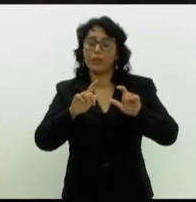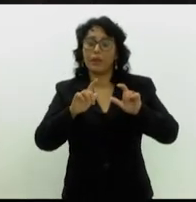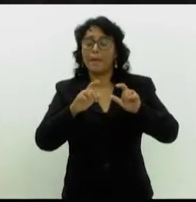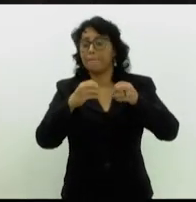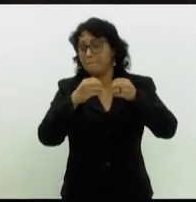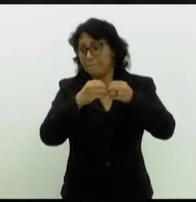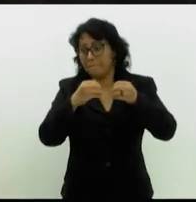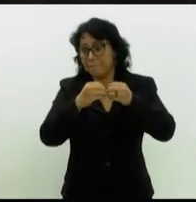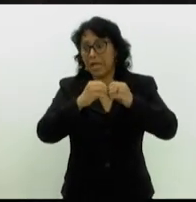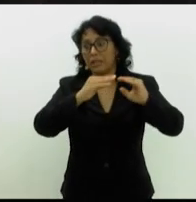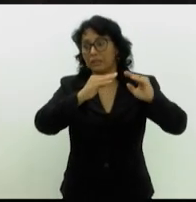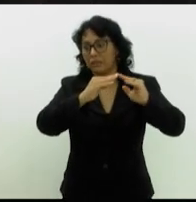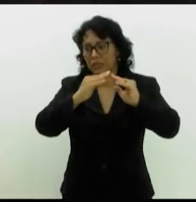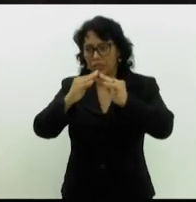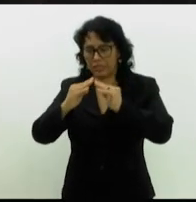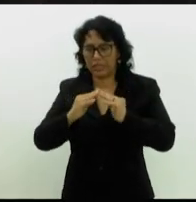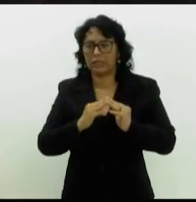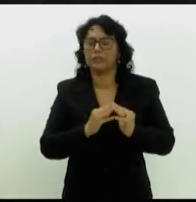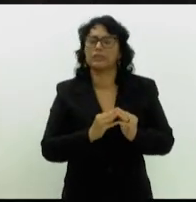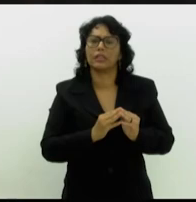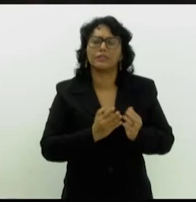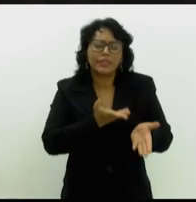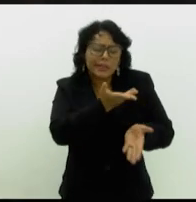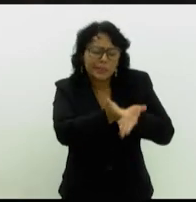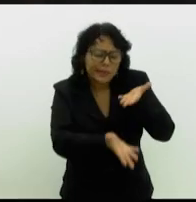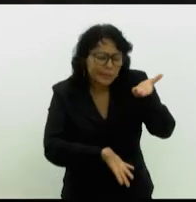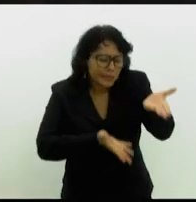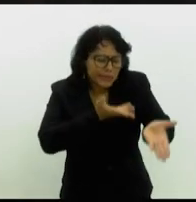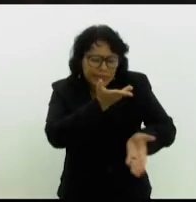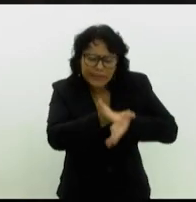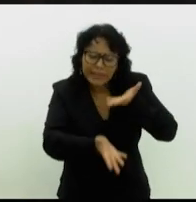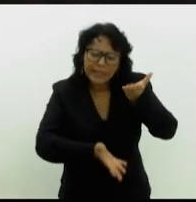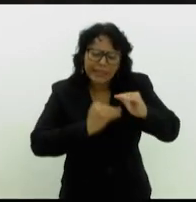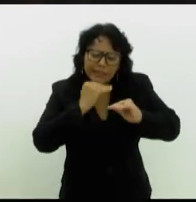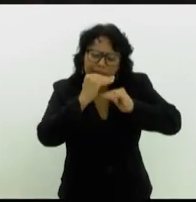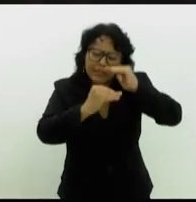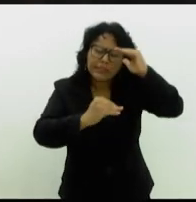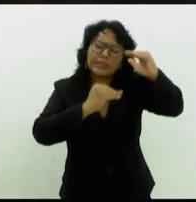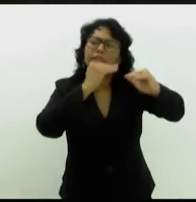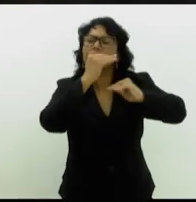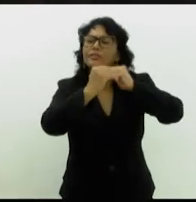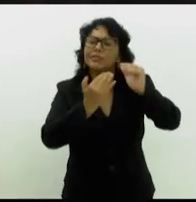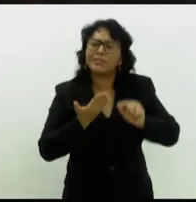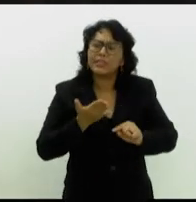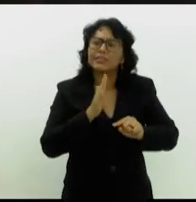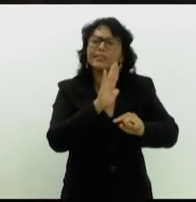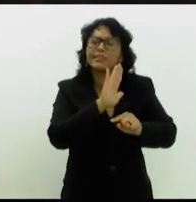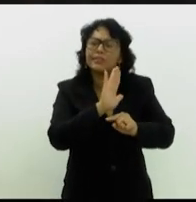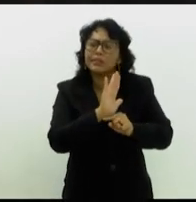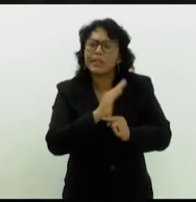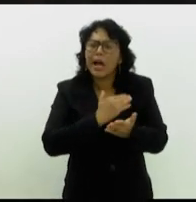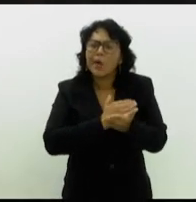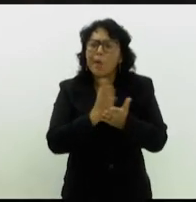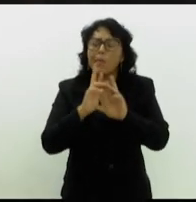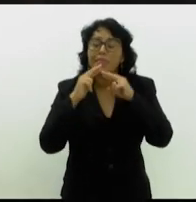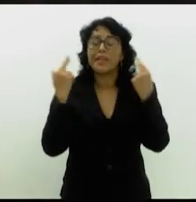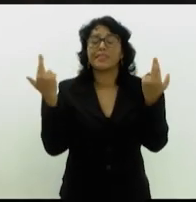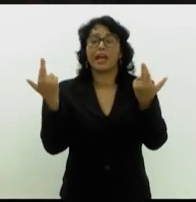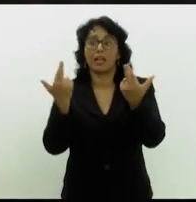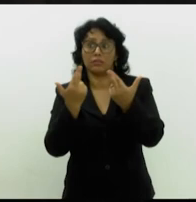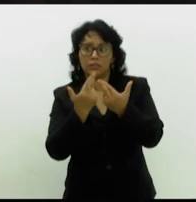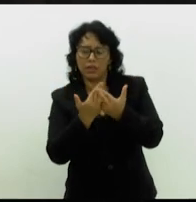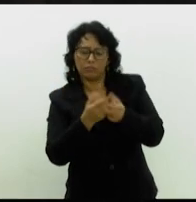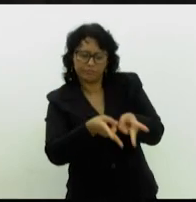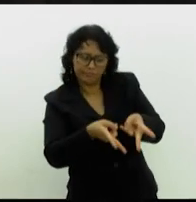trabalhadoras aqui na segunda-feira onde podemos tratar né e desenvolver esta pauta estaremos fiscalizando as